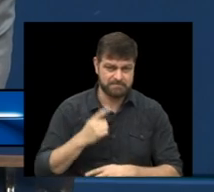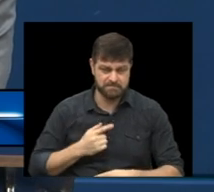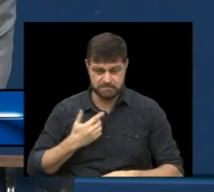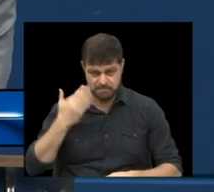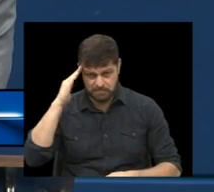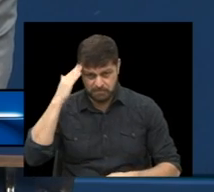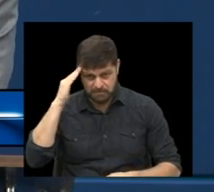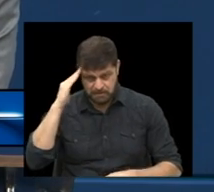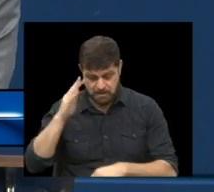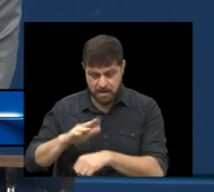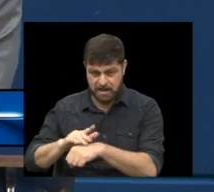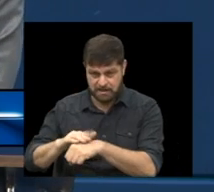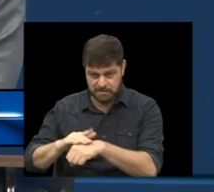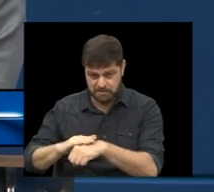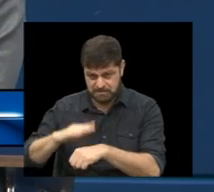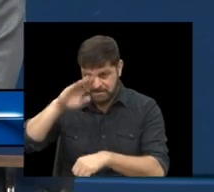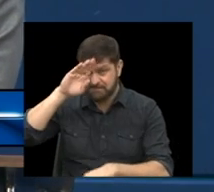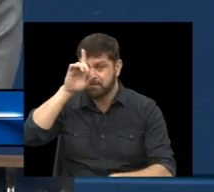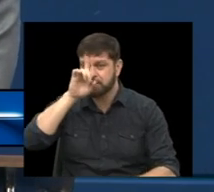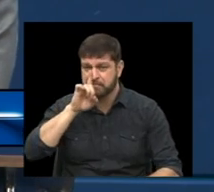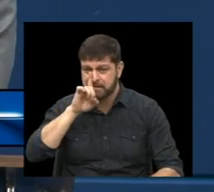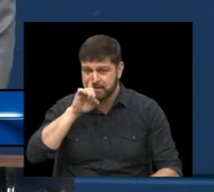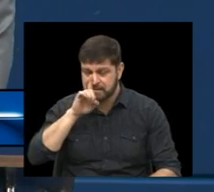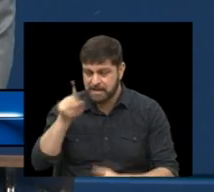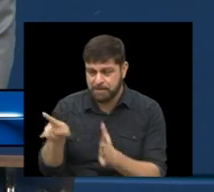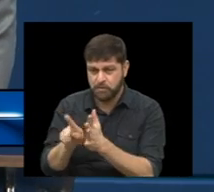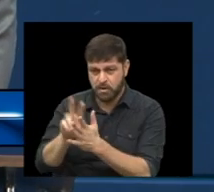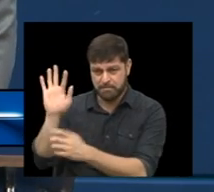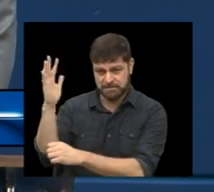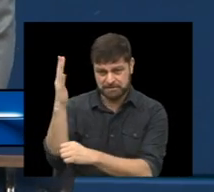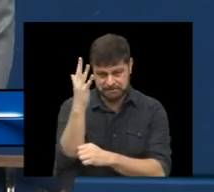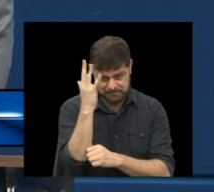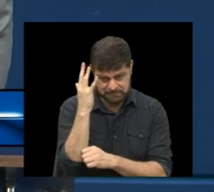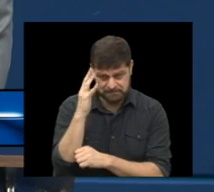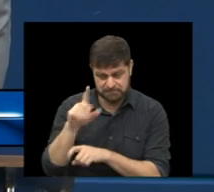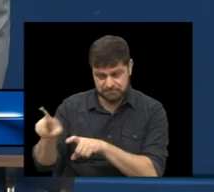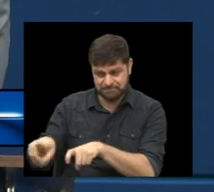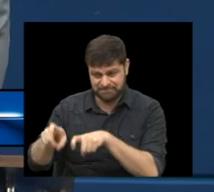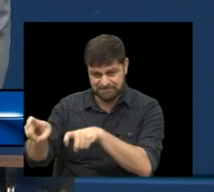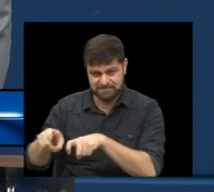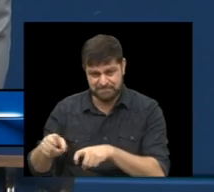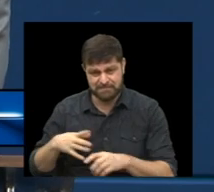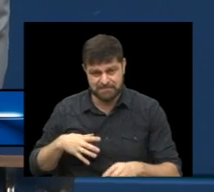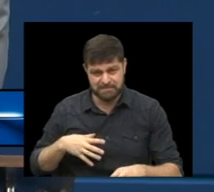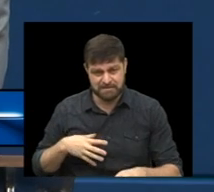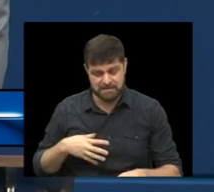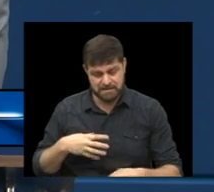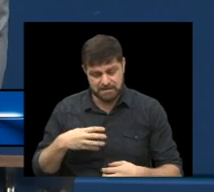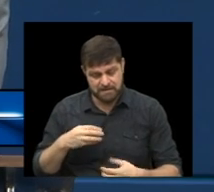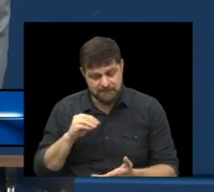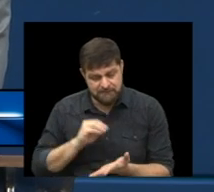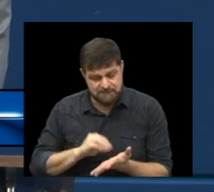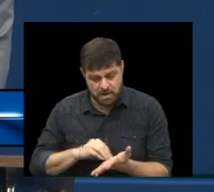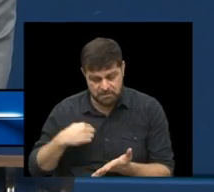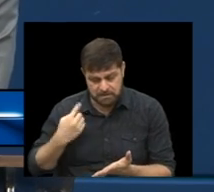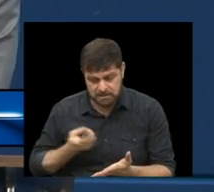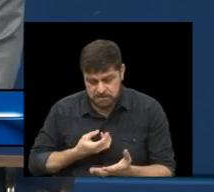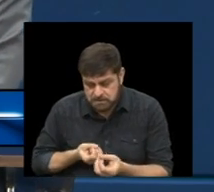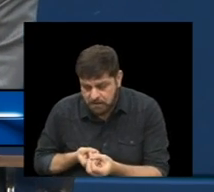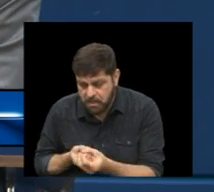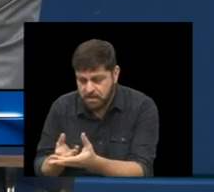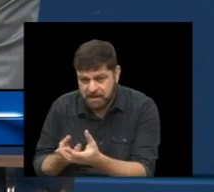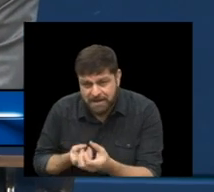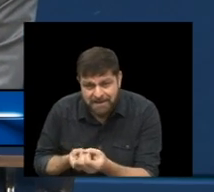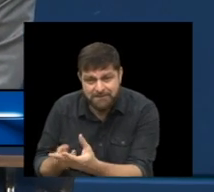amarela ela é silvestre, mas talvez, professor Alberto, esteja faltando um pouco a gente passar essa